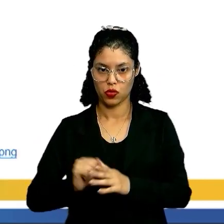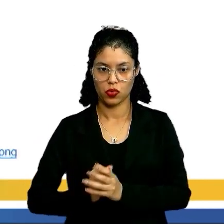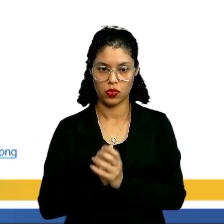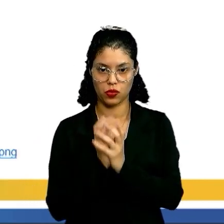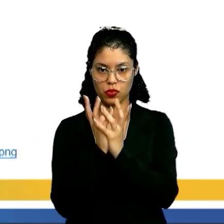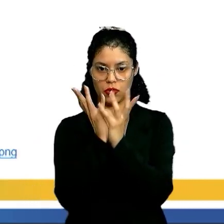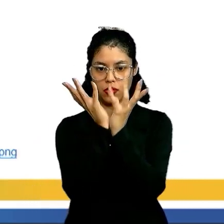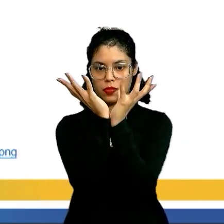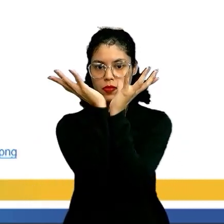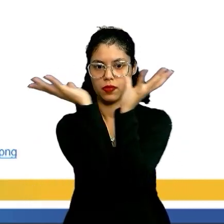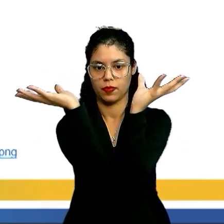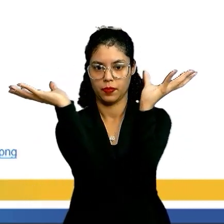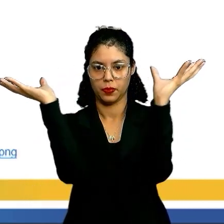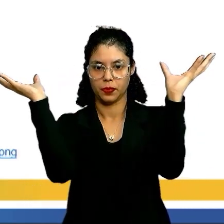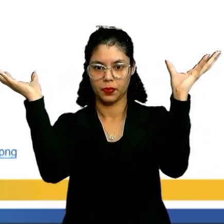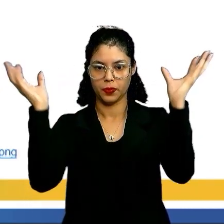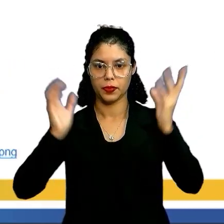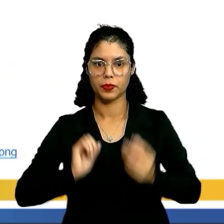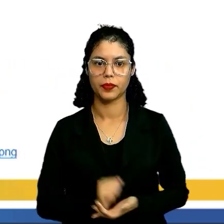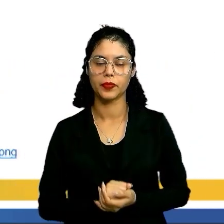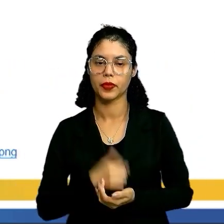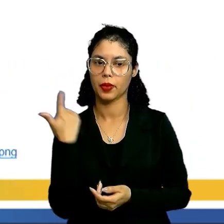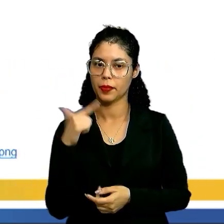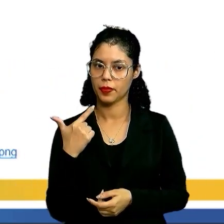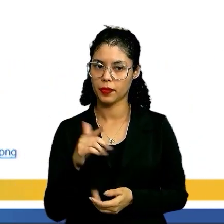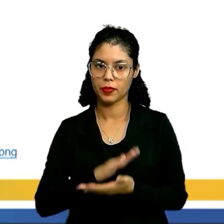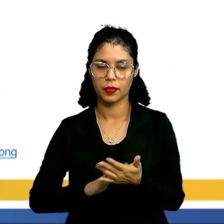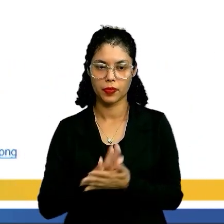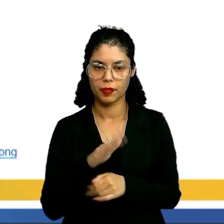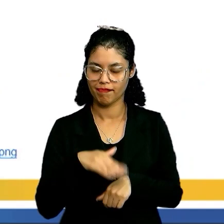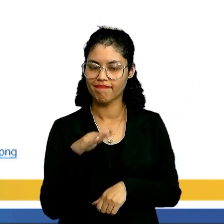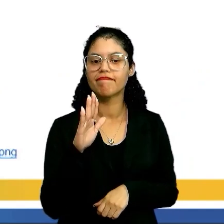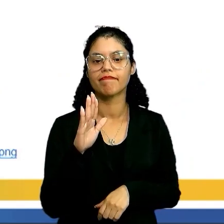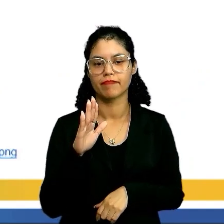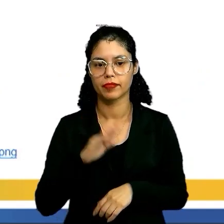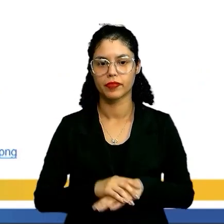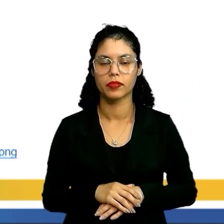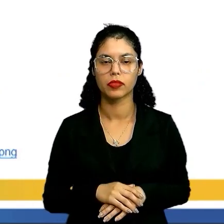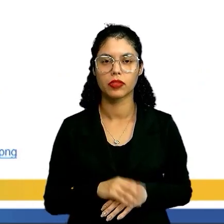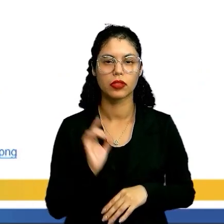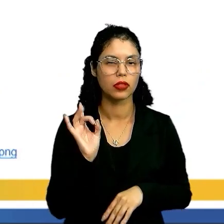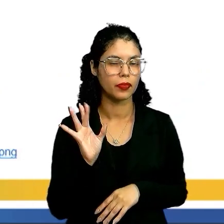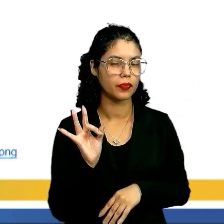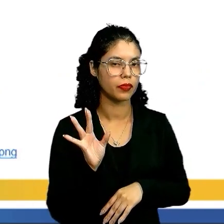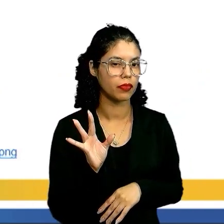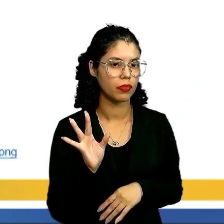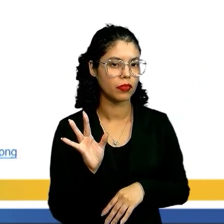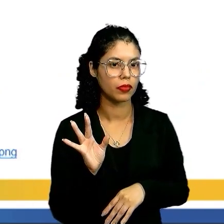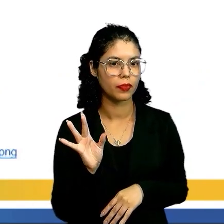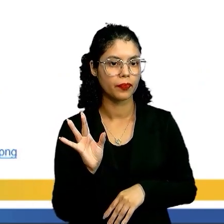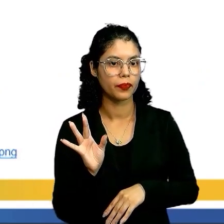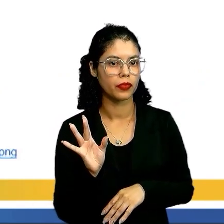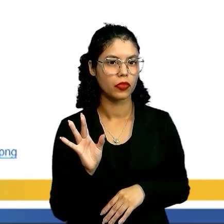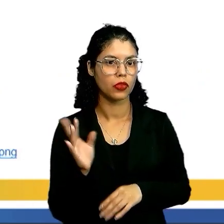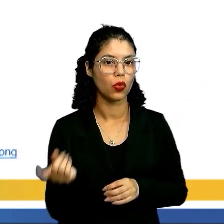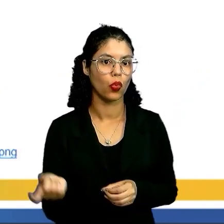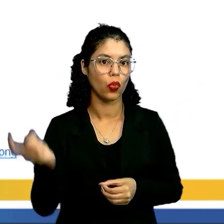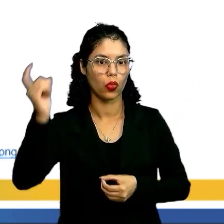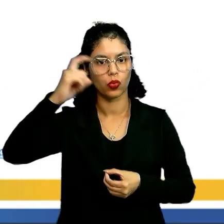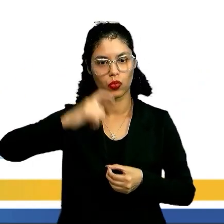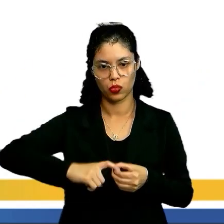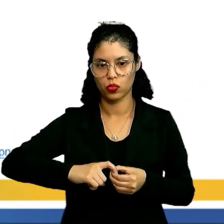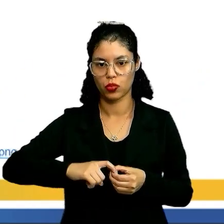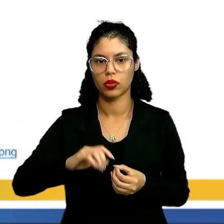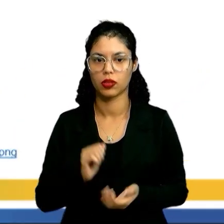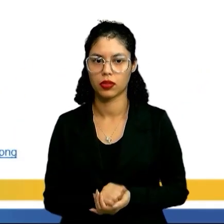foi as gemas laterais, pois não tinha gema apical, a auxina. Só que ele colocou de volta